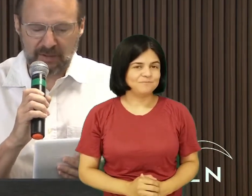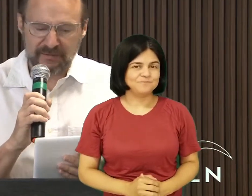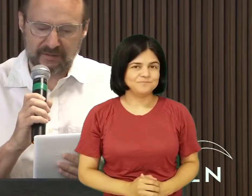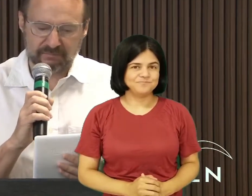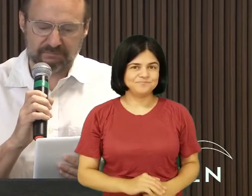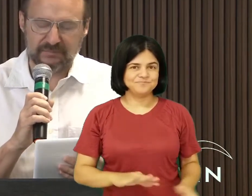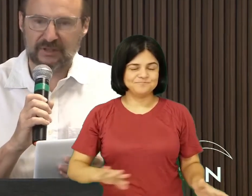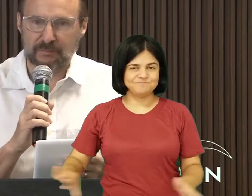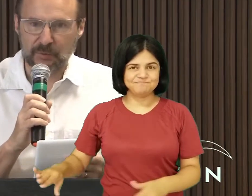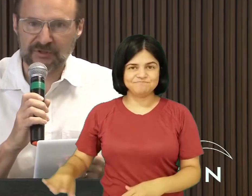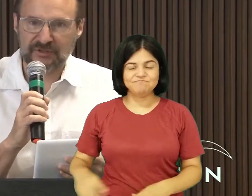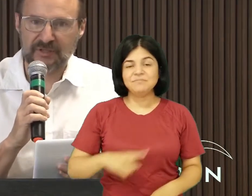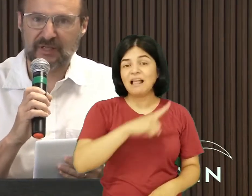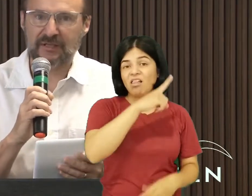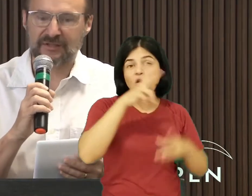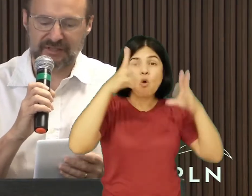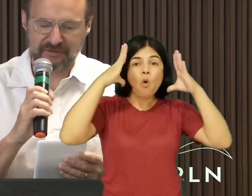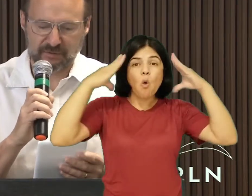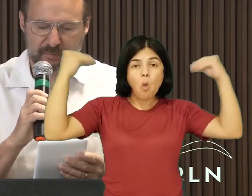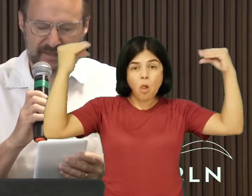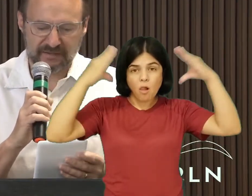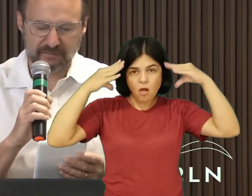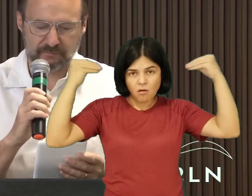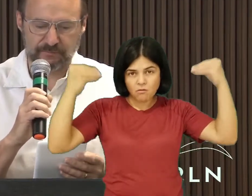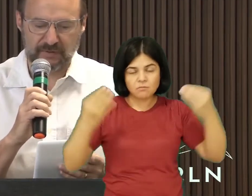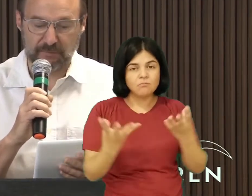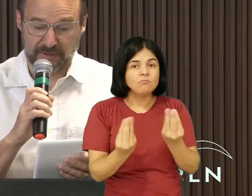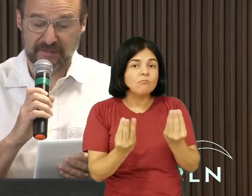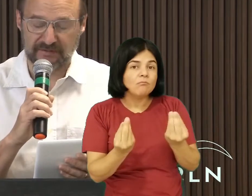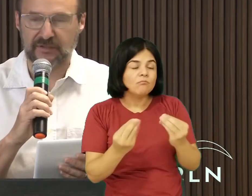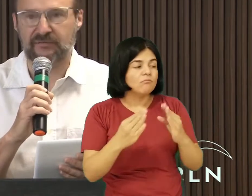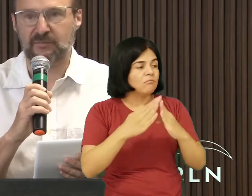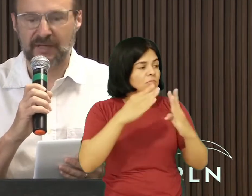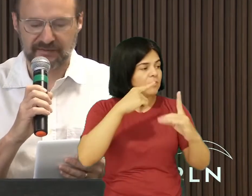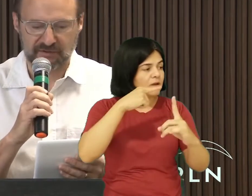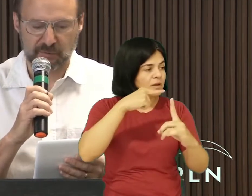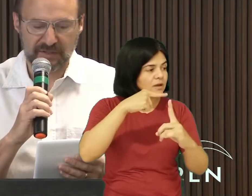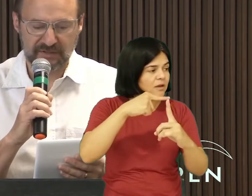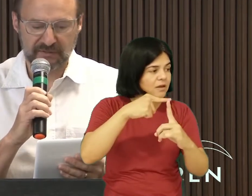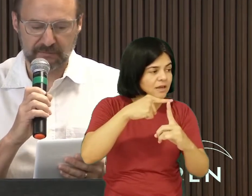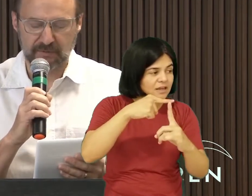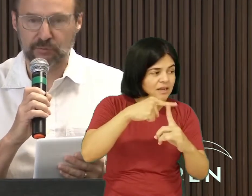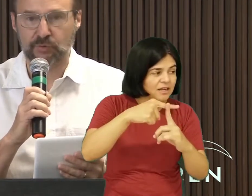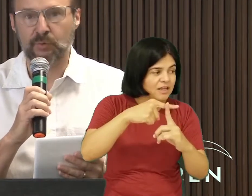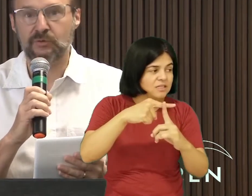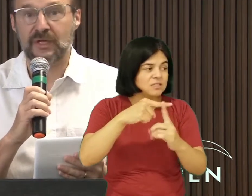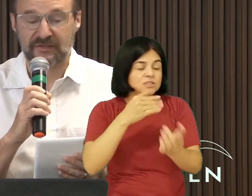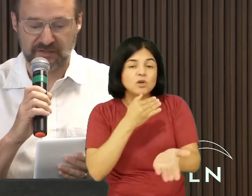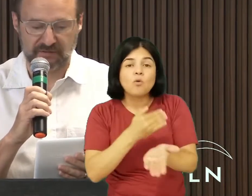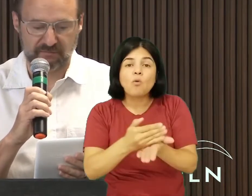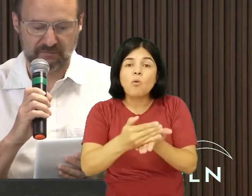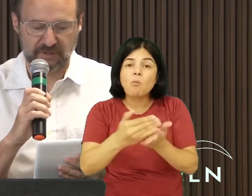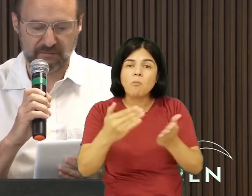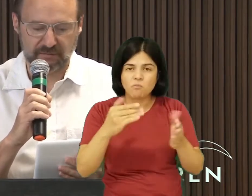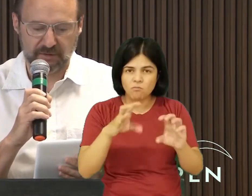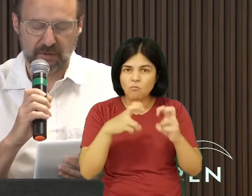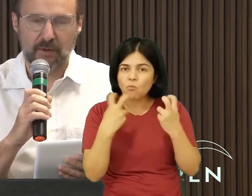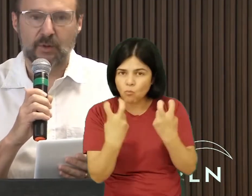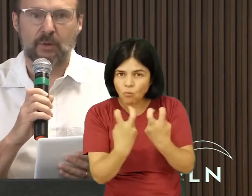Na Holanda, muitas igrejas, igrejas reformadas, começam os cultos assim,